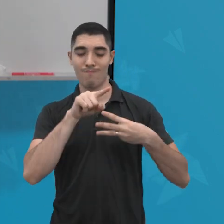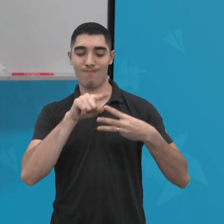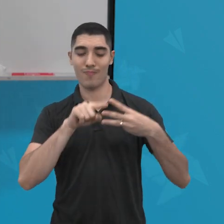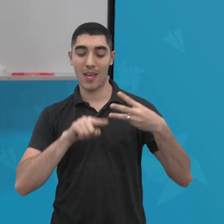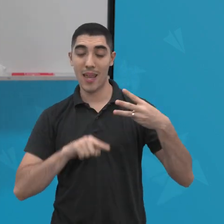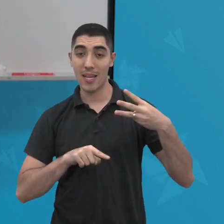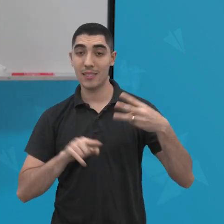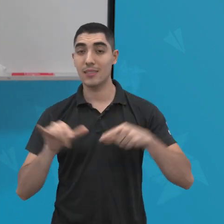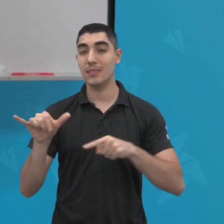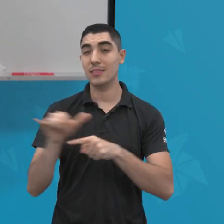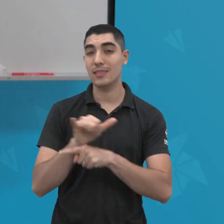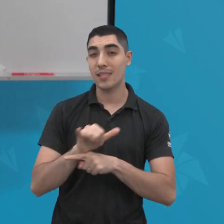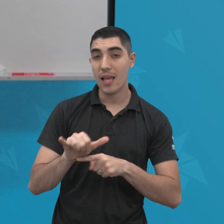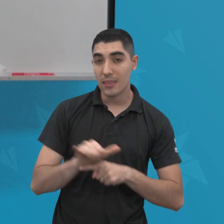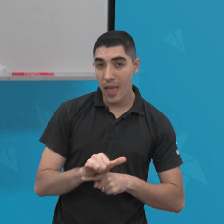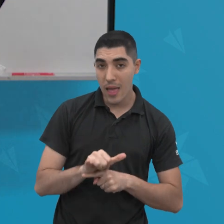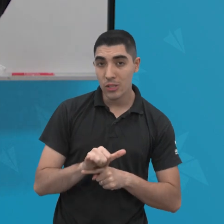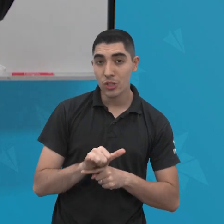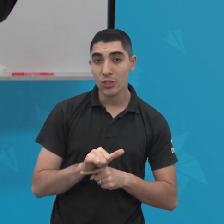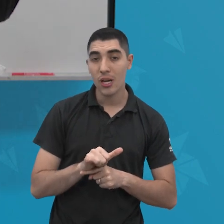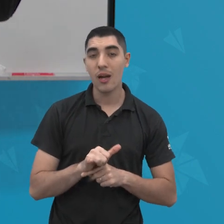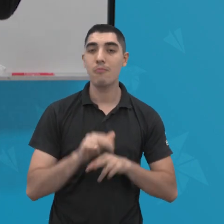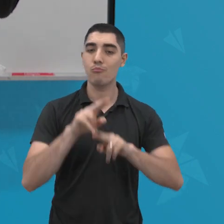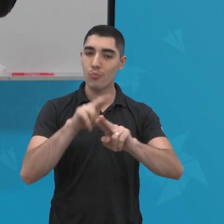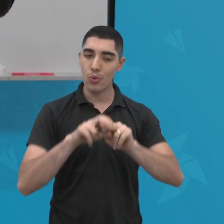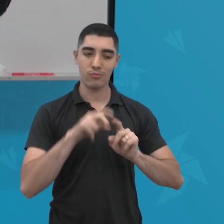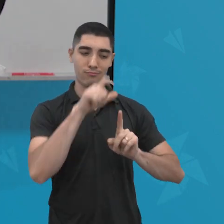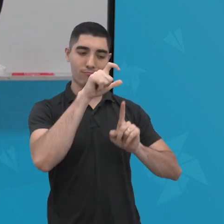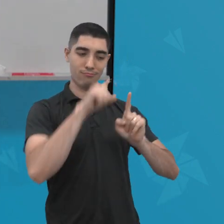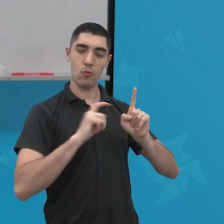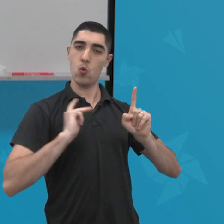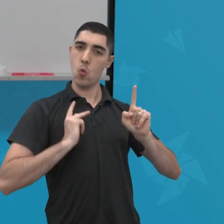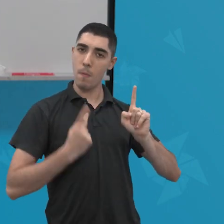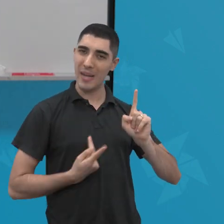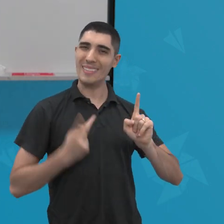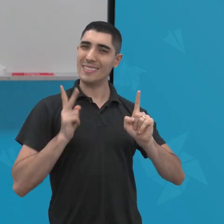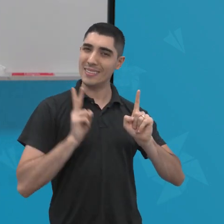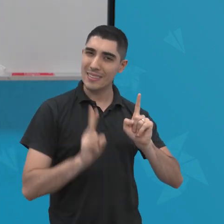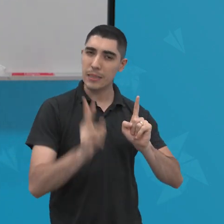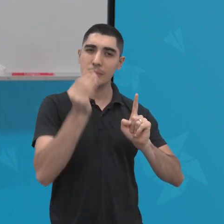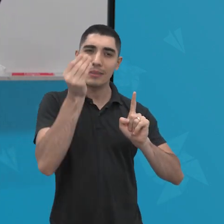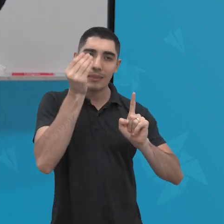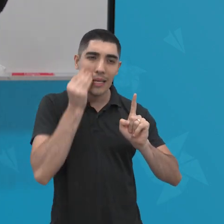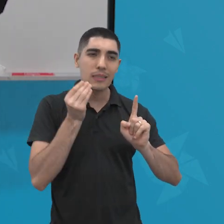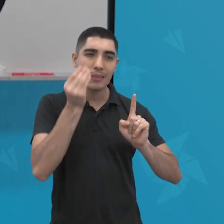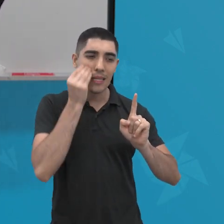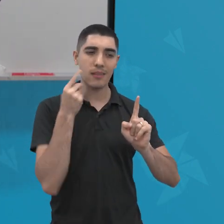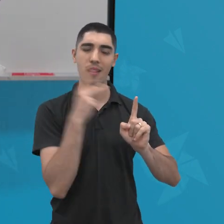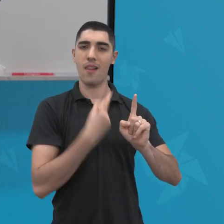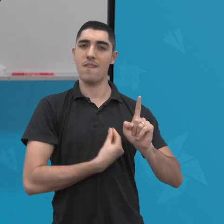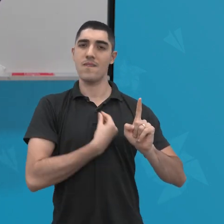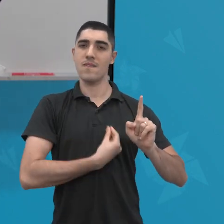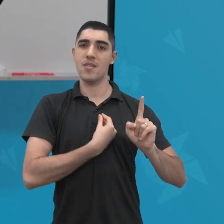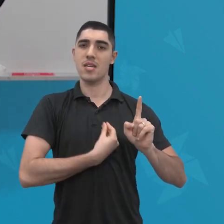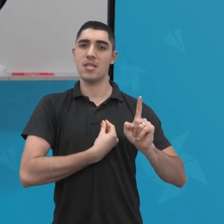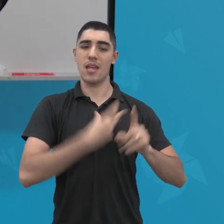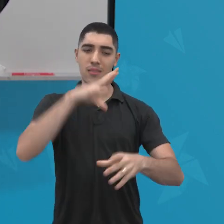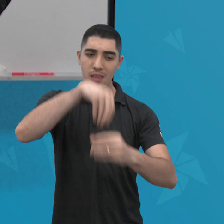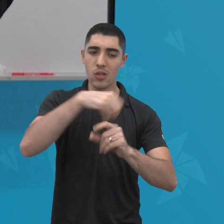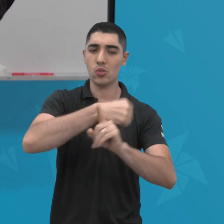de poder pelas quais os seres humanos lutam em suas vidas